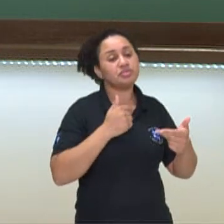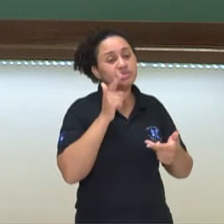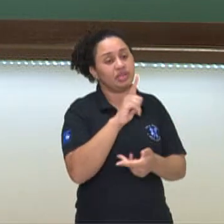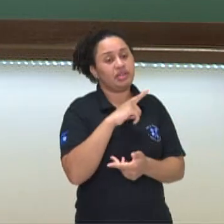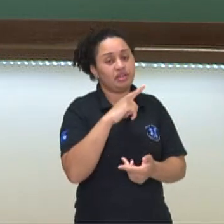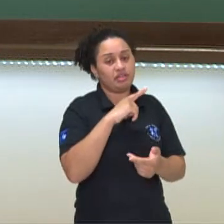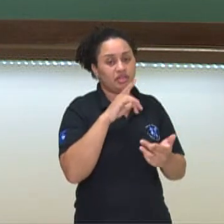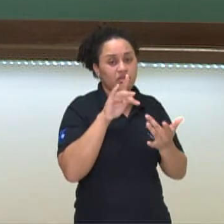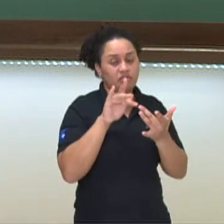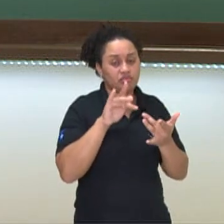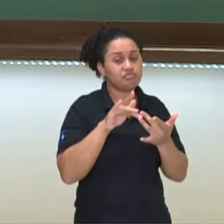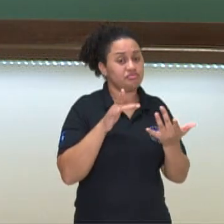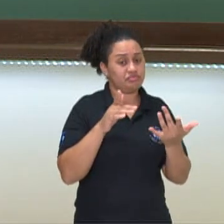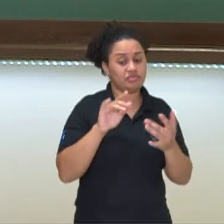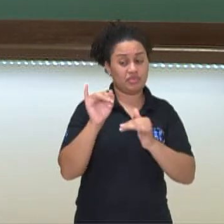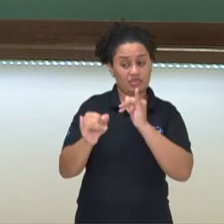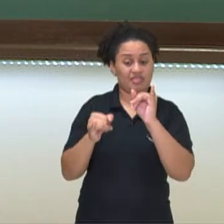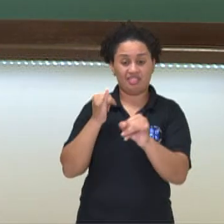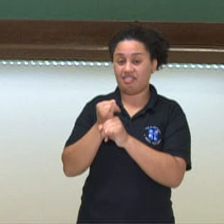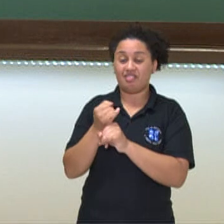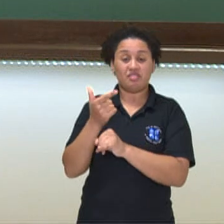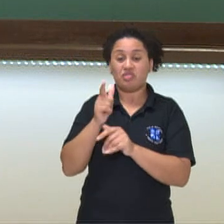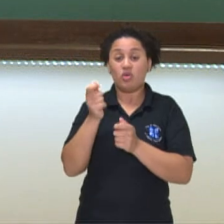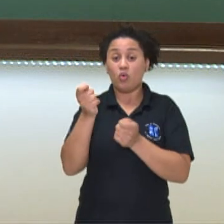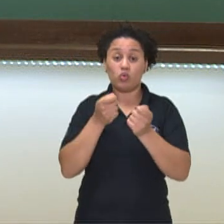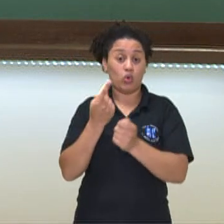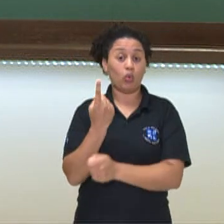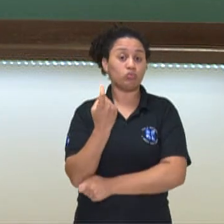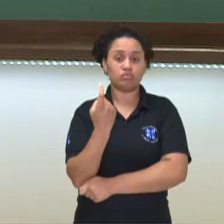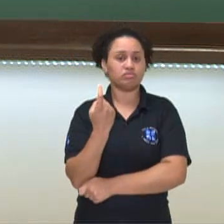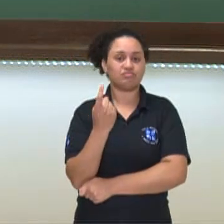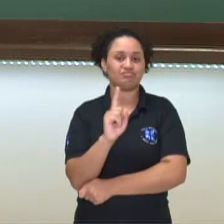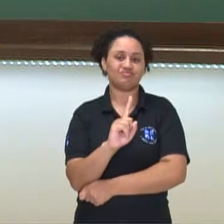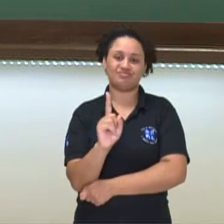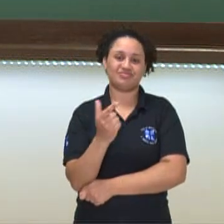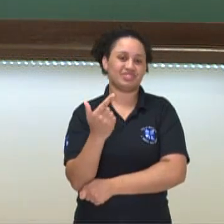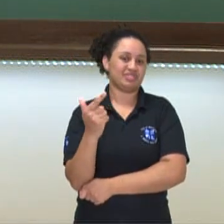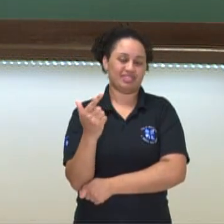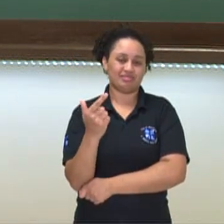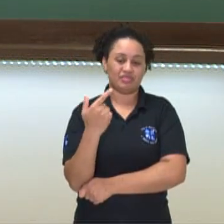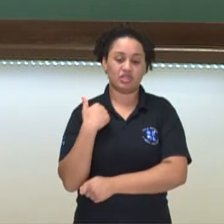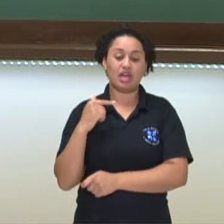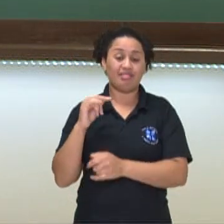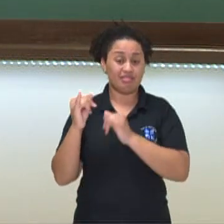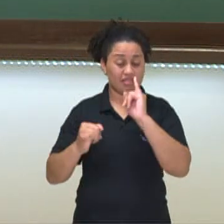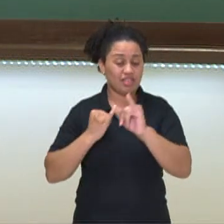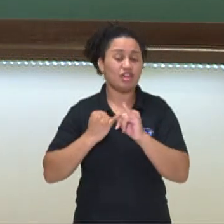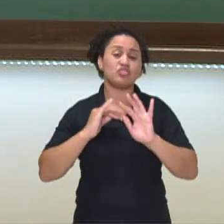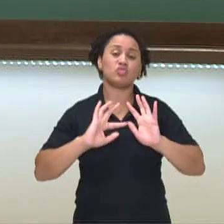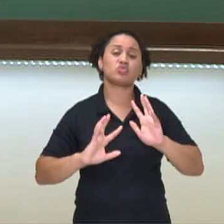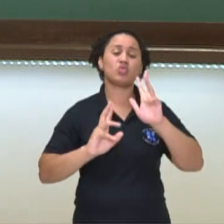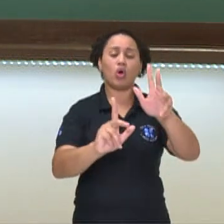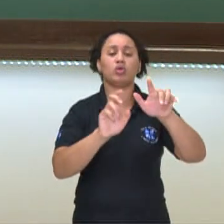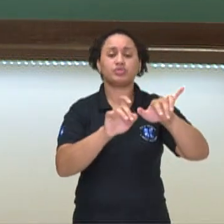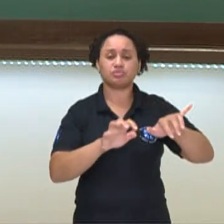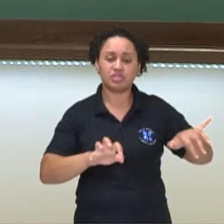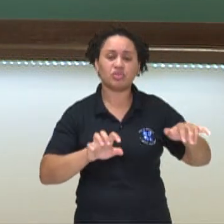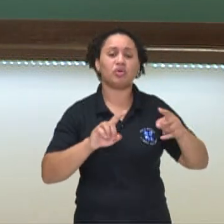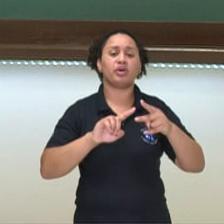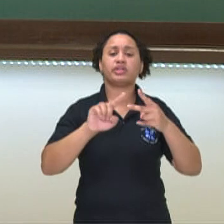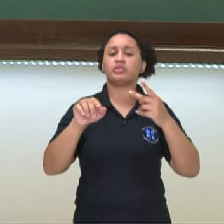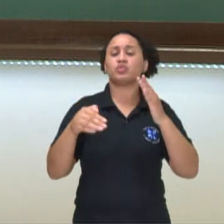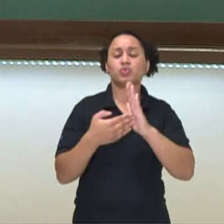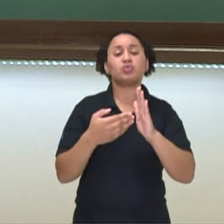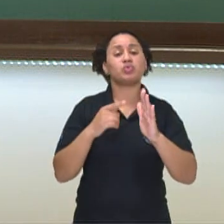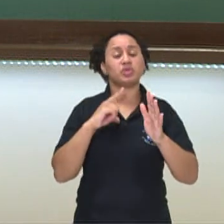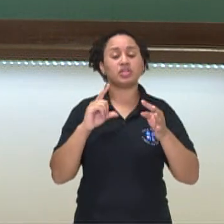a internet não dispõe de um controle central. A internet ela é composta por todos os computadores, todos os equipamentos